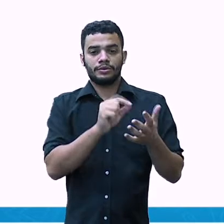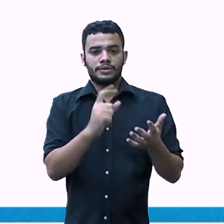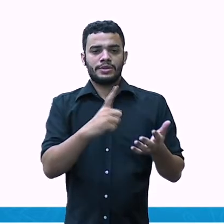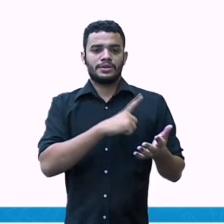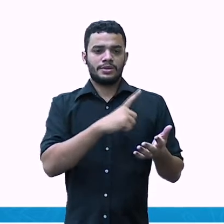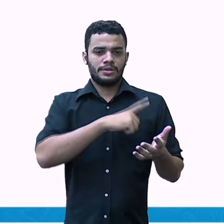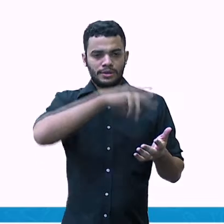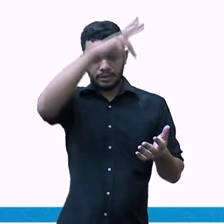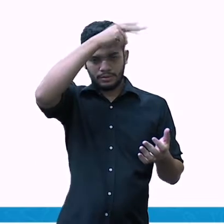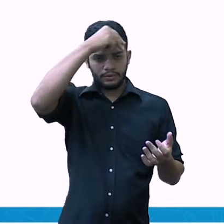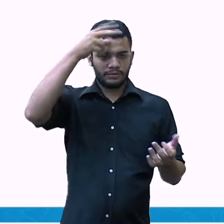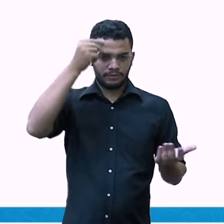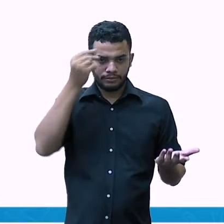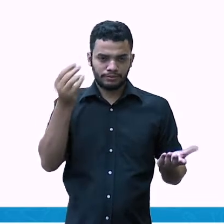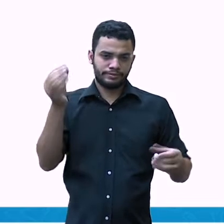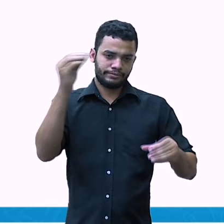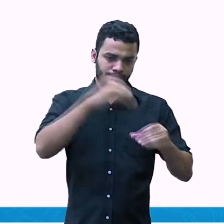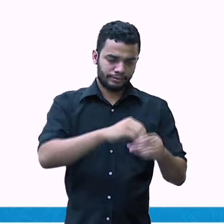duas maneiras.